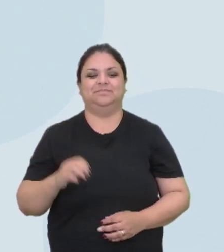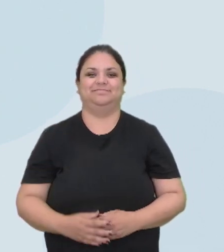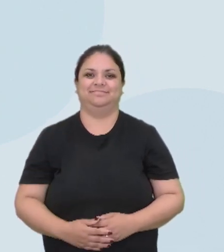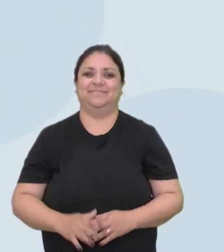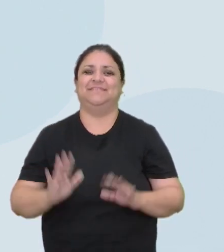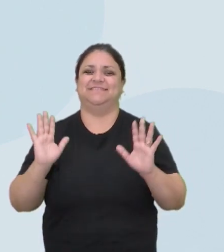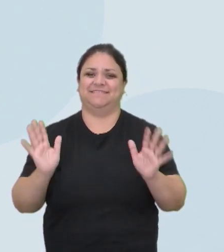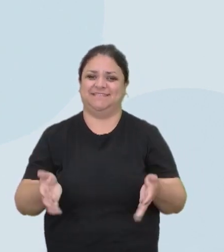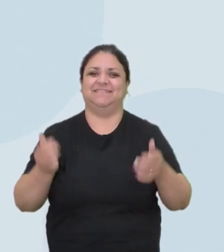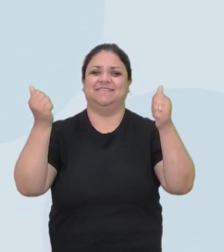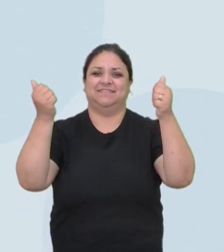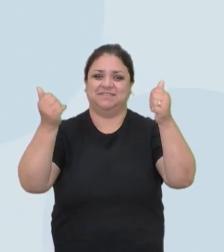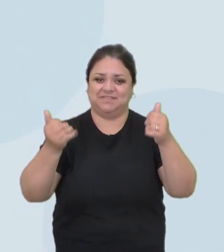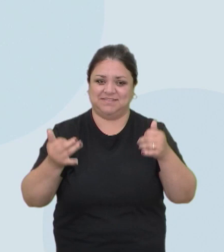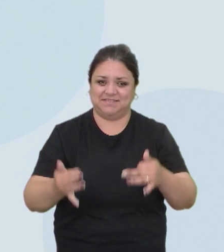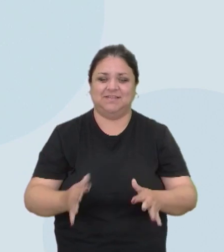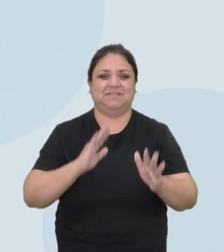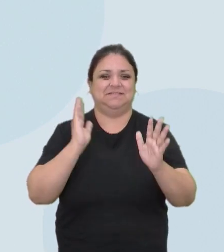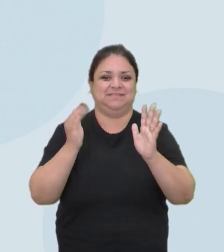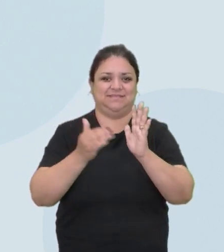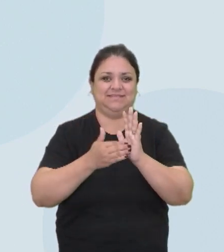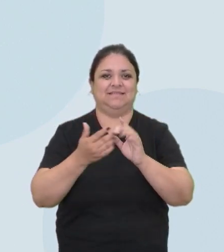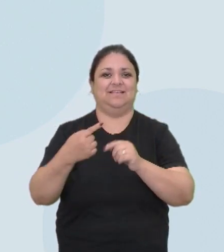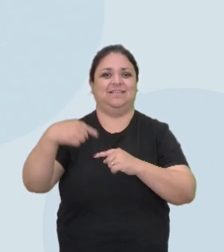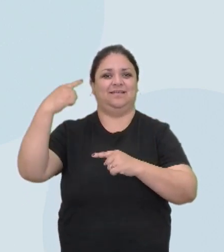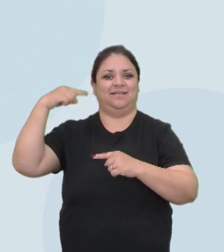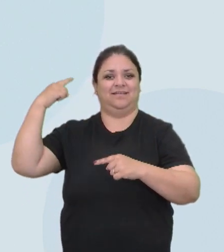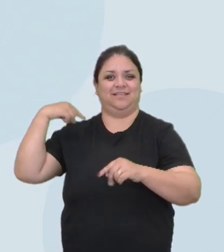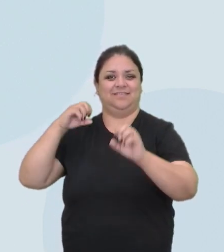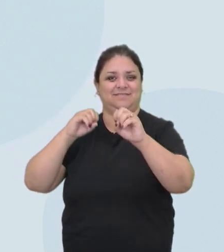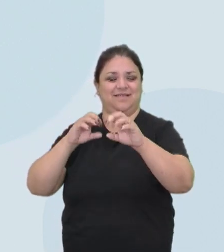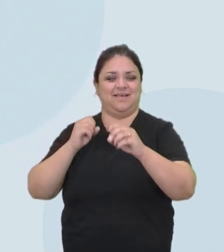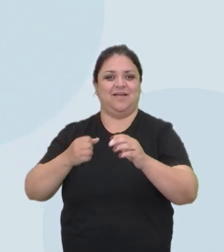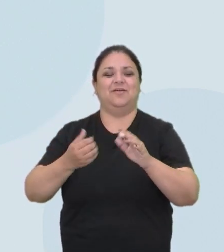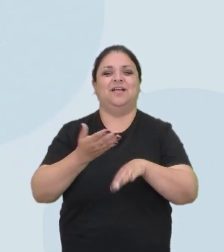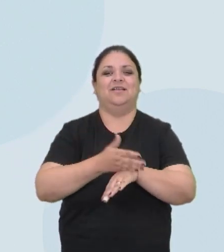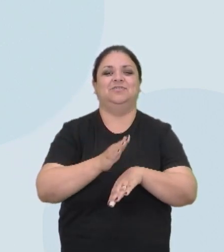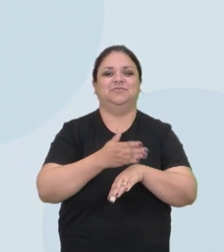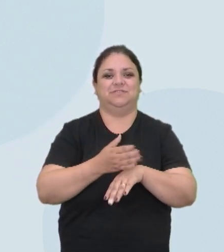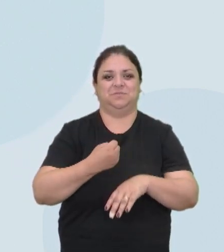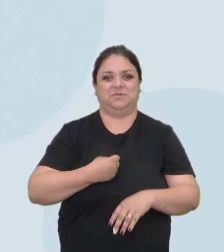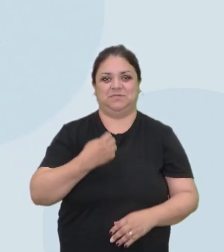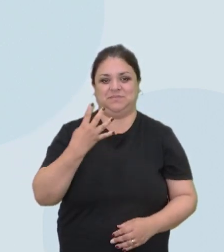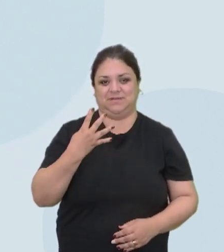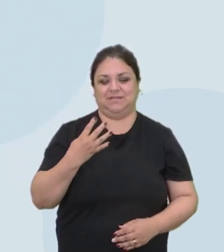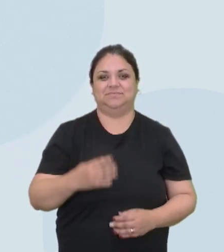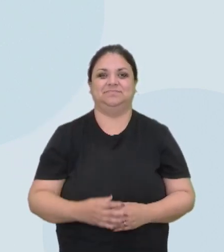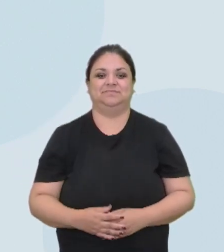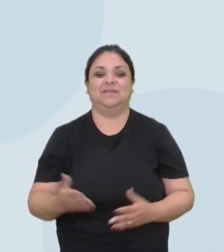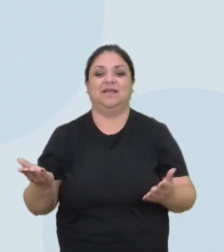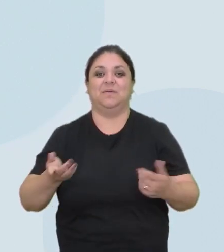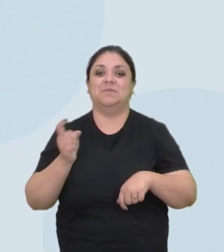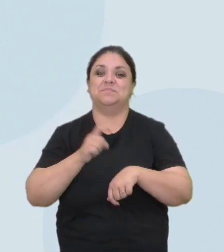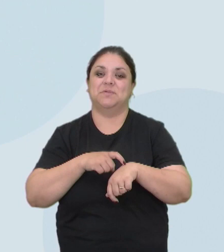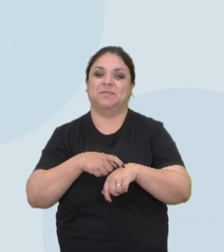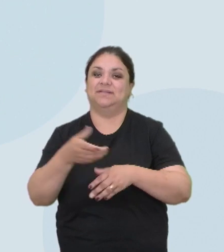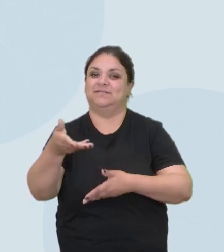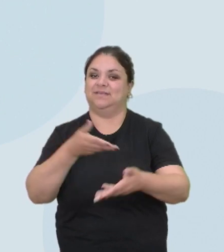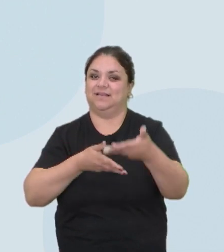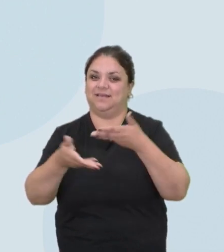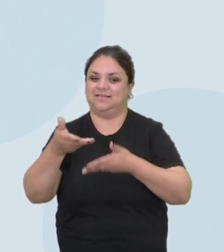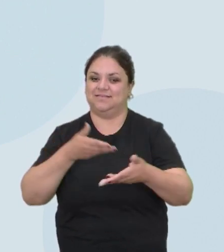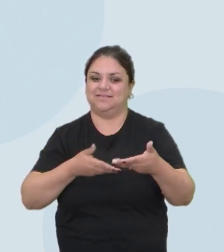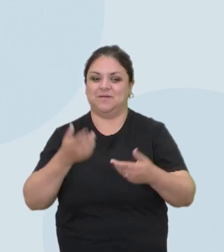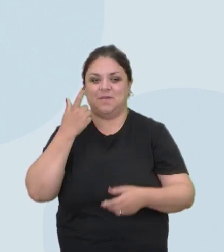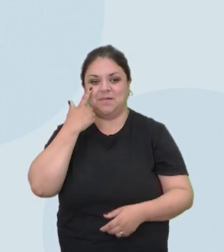isso para vocês durante as nossas aulas da atividade 4. Agora a gente chega no nosso momento da interação, onde eu vou